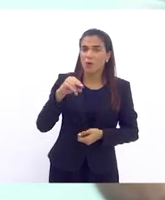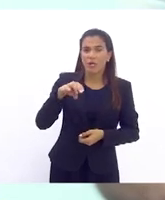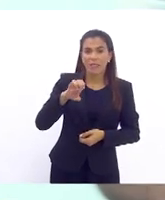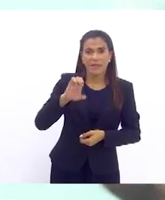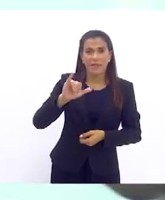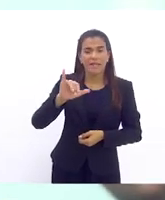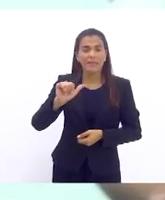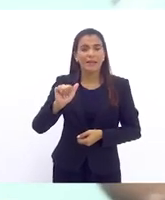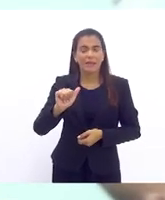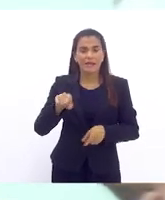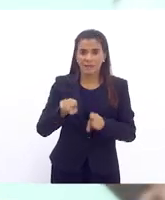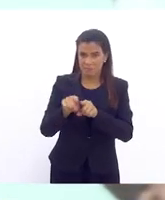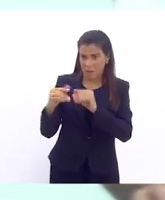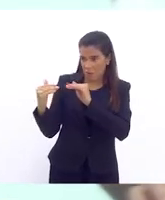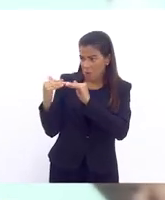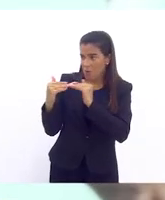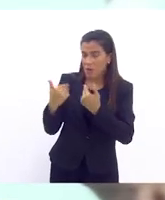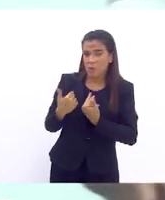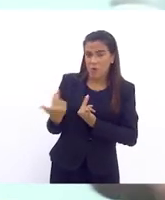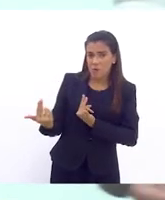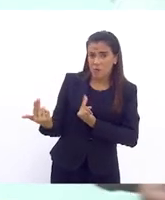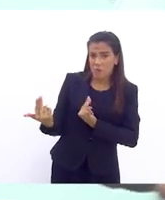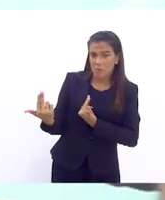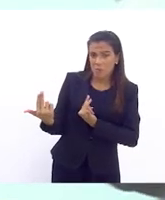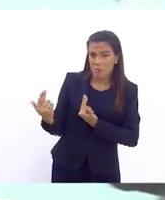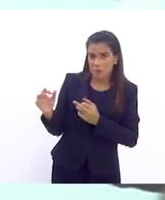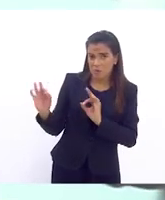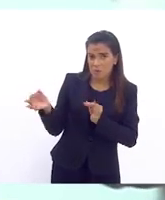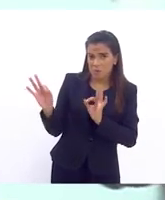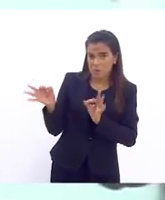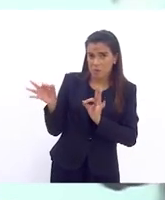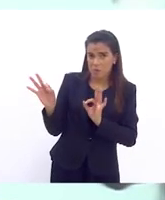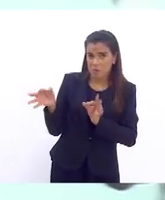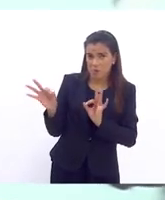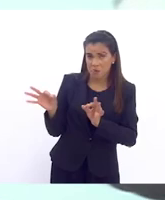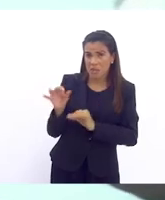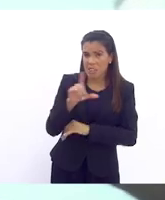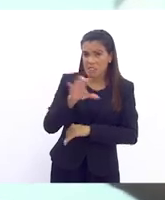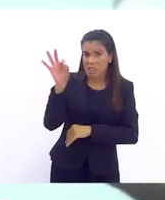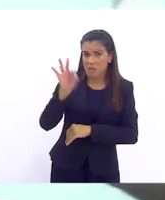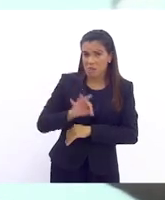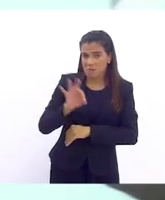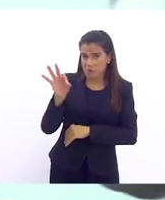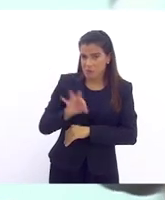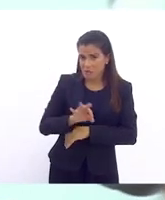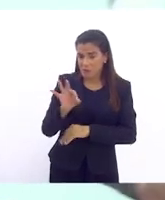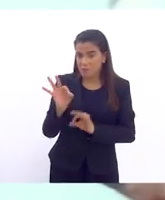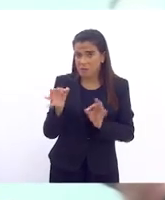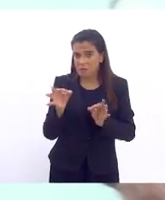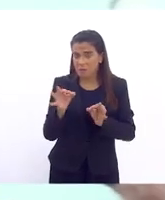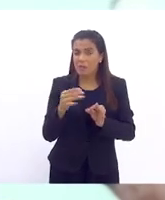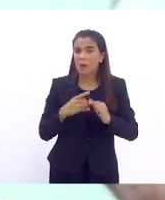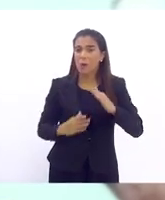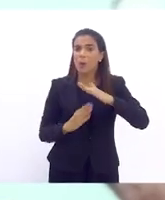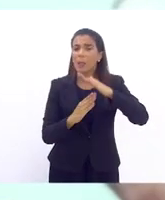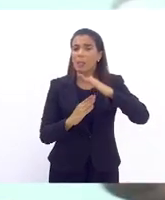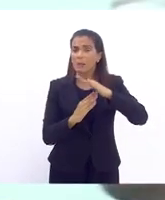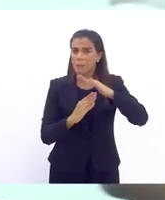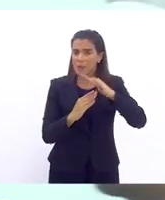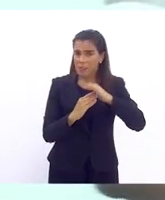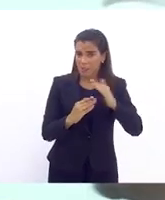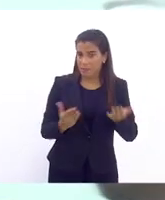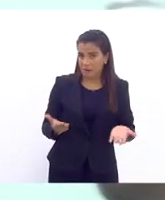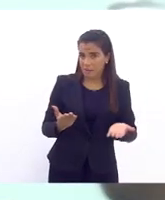também concorda comigo se você não tava provisionando a execução de 100% ou perto né para ter um limitezinho prodencial